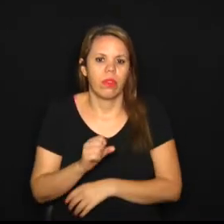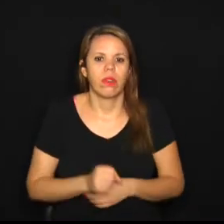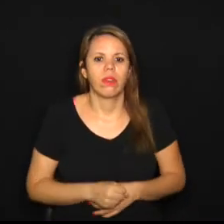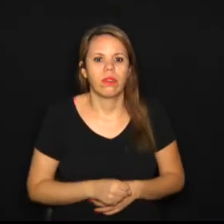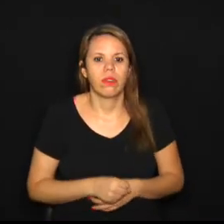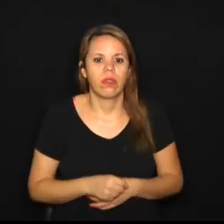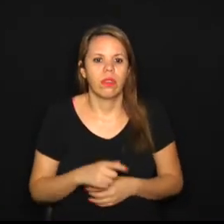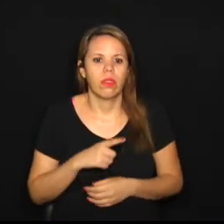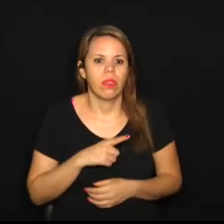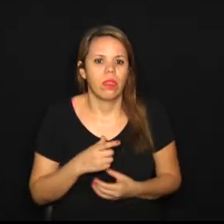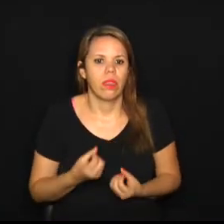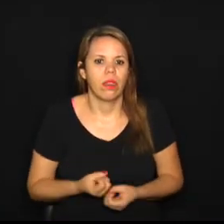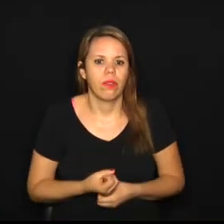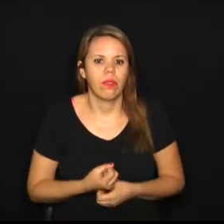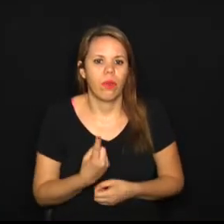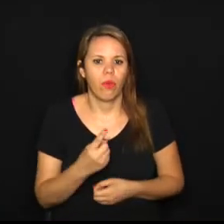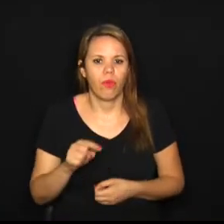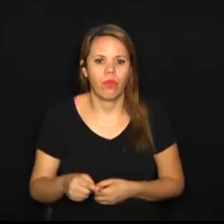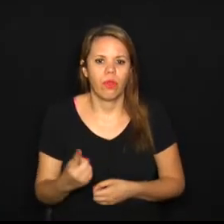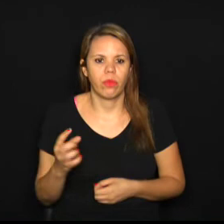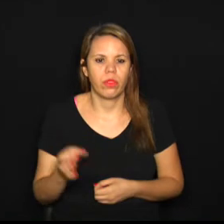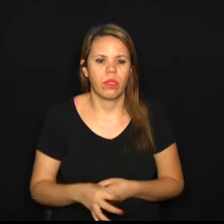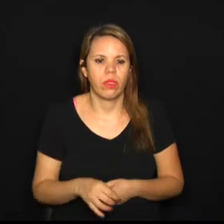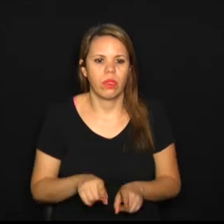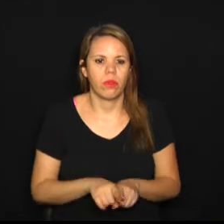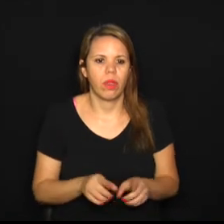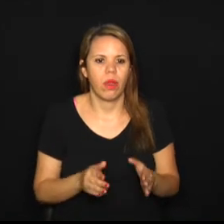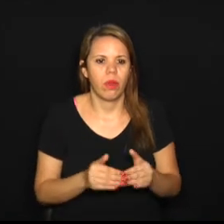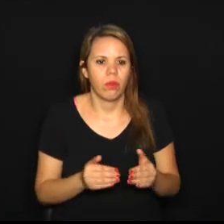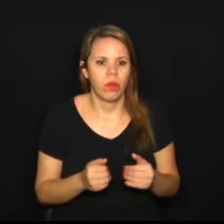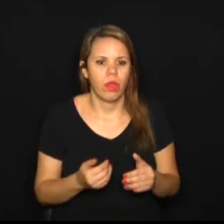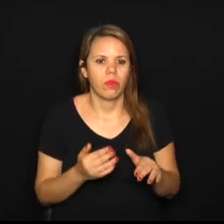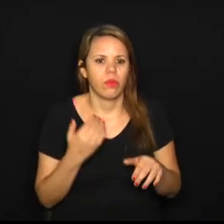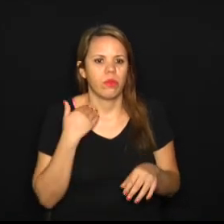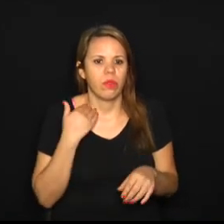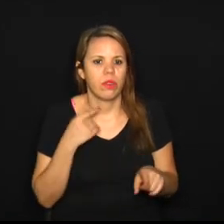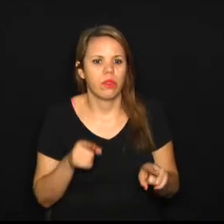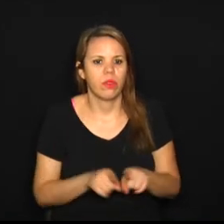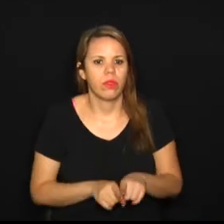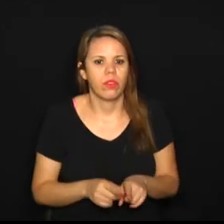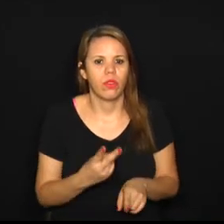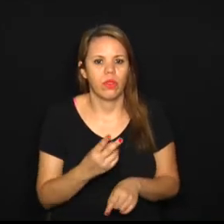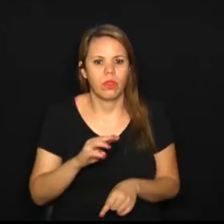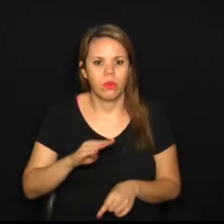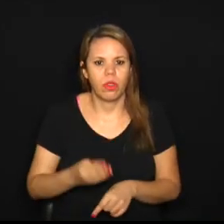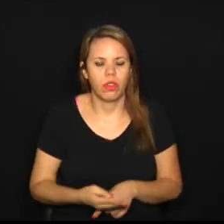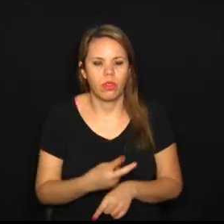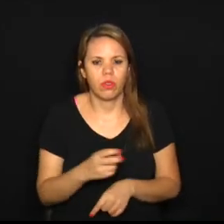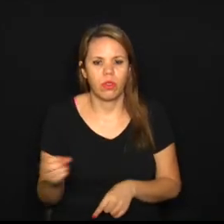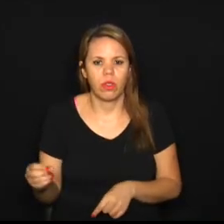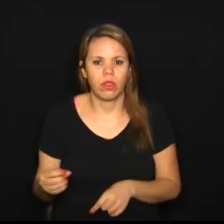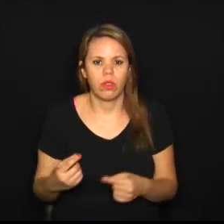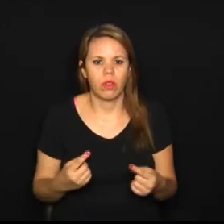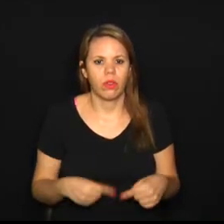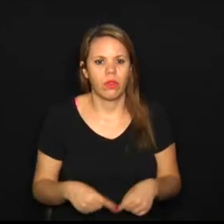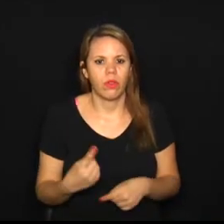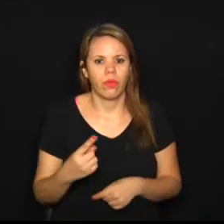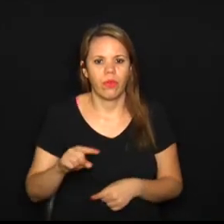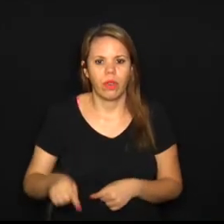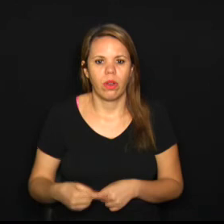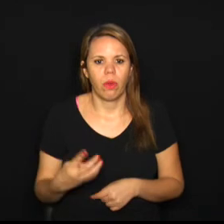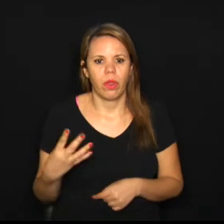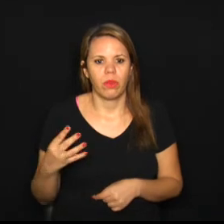do previsto. Amortização de empréstimos, a realização foi 2.200.000, contra uma previsão de 1,4